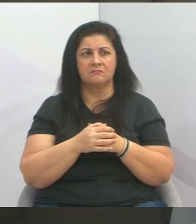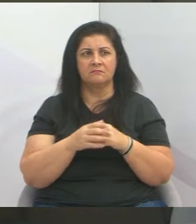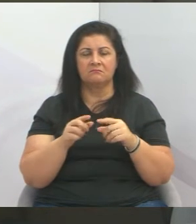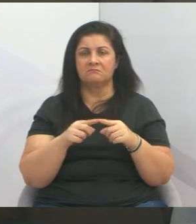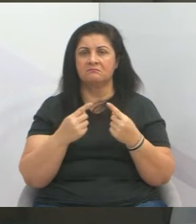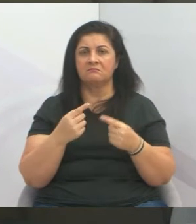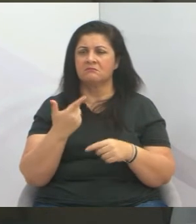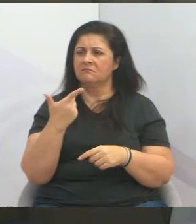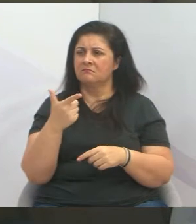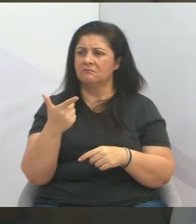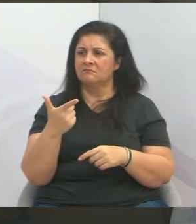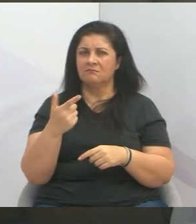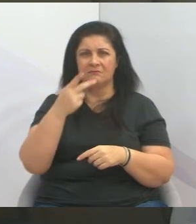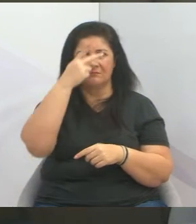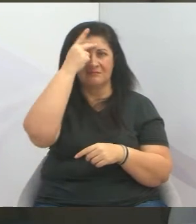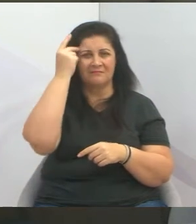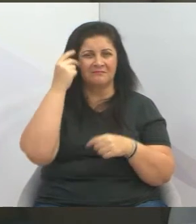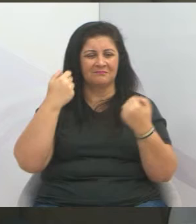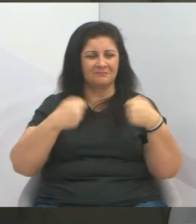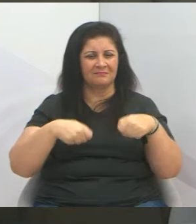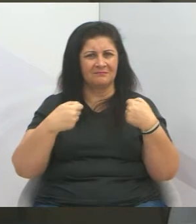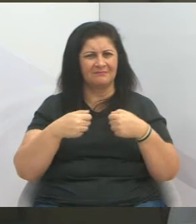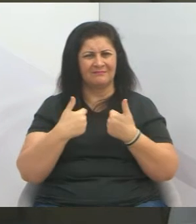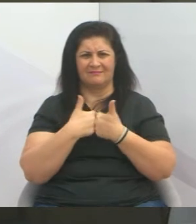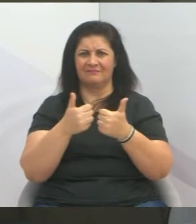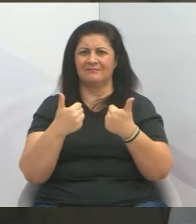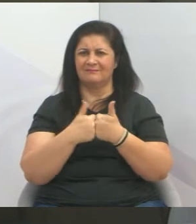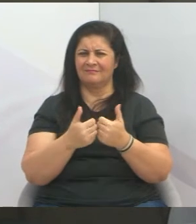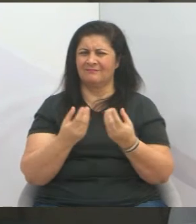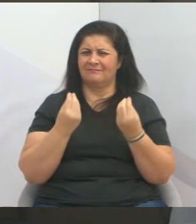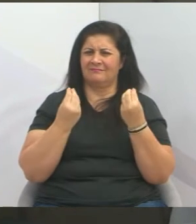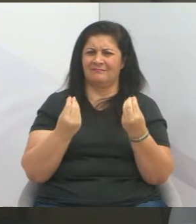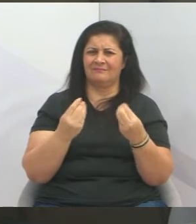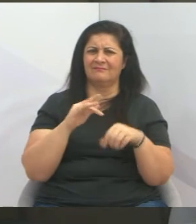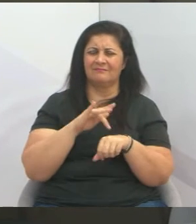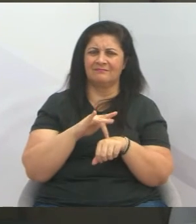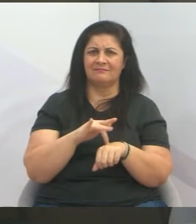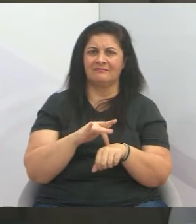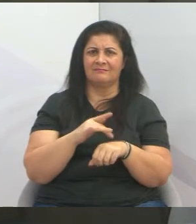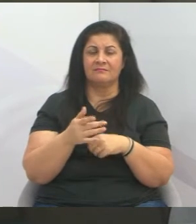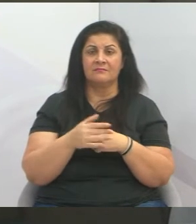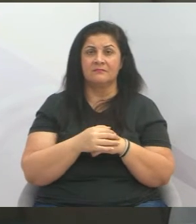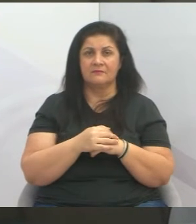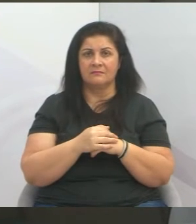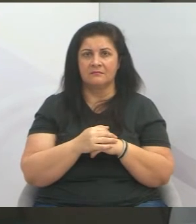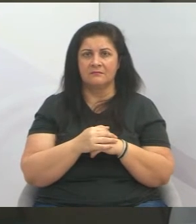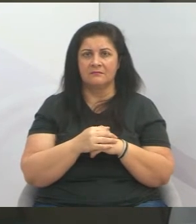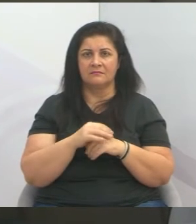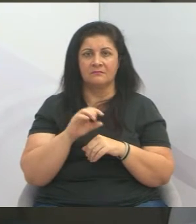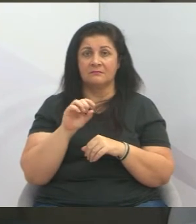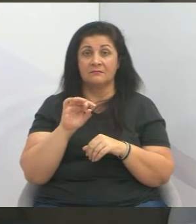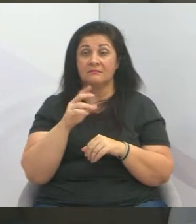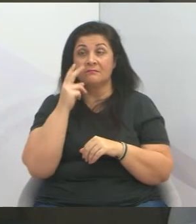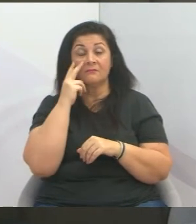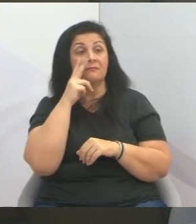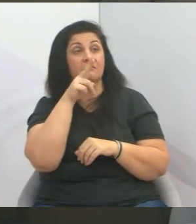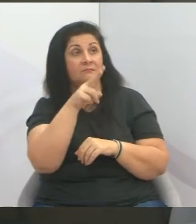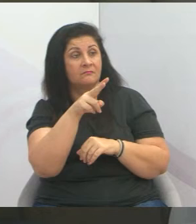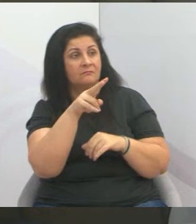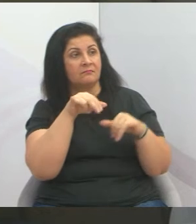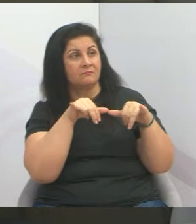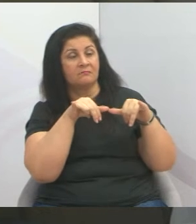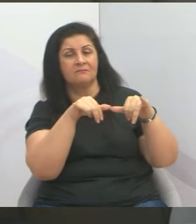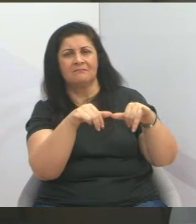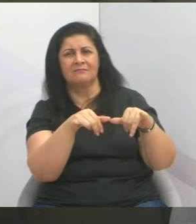não tem demanda para que o ônibus possa fazer mas como não tem demanda E é só ficar ali na frente do Atacadão